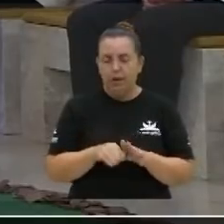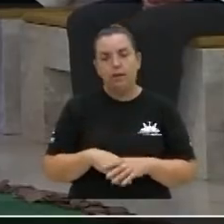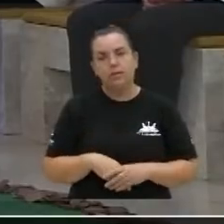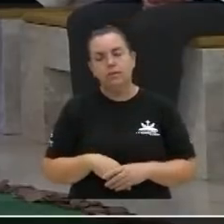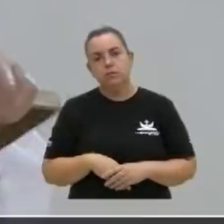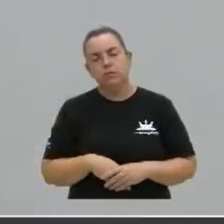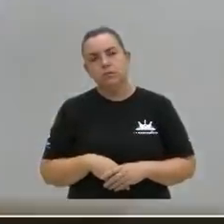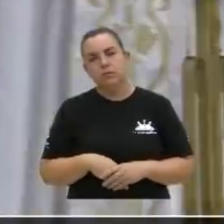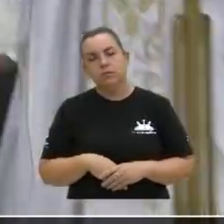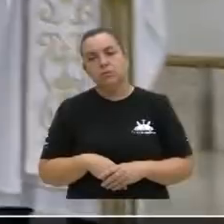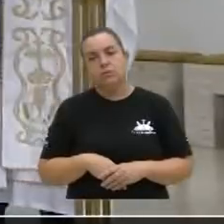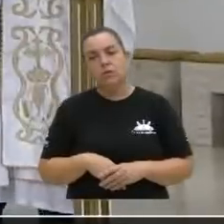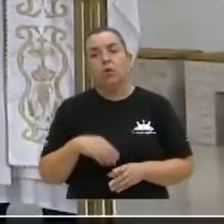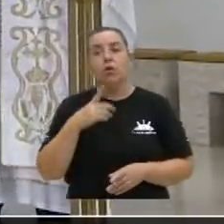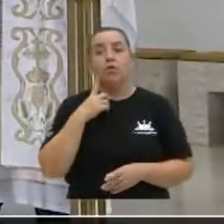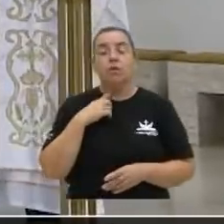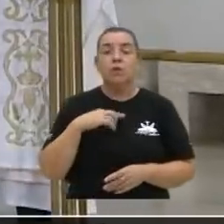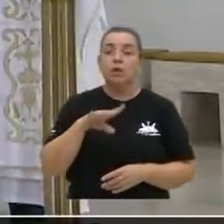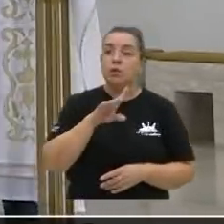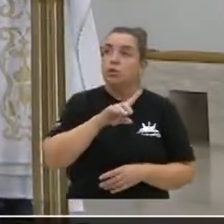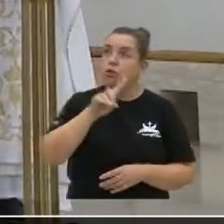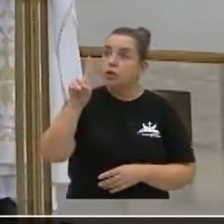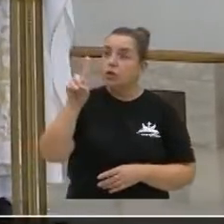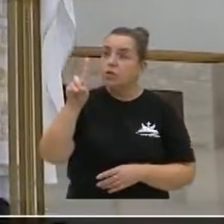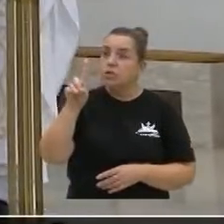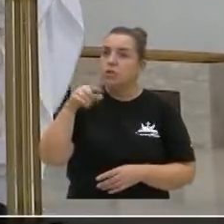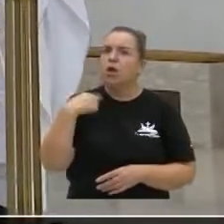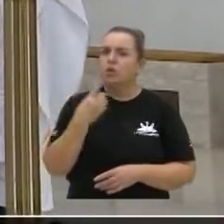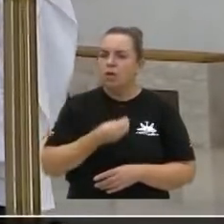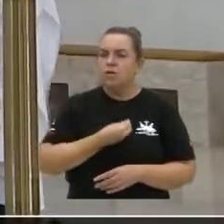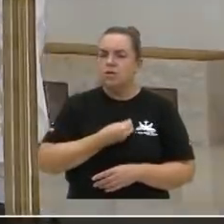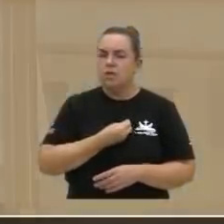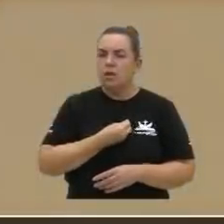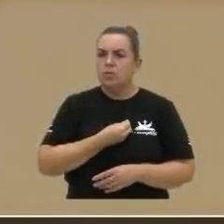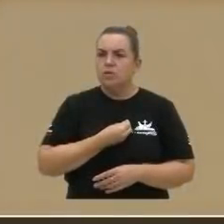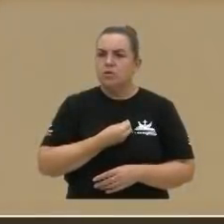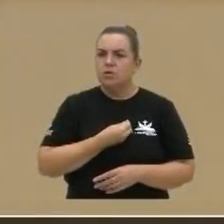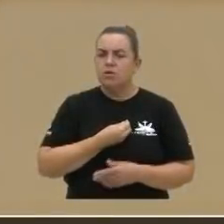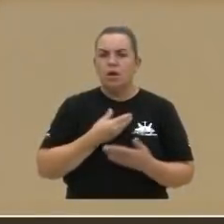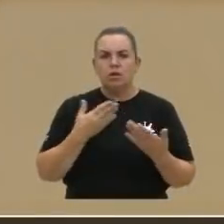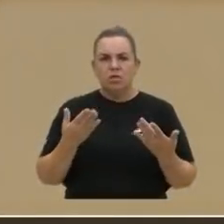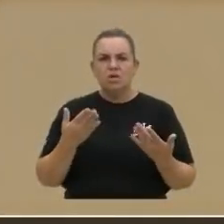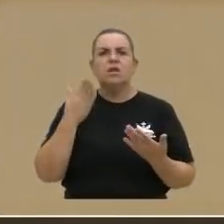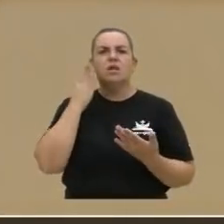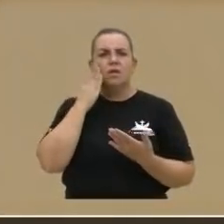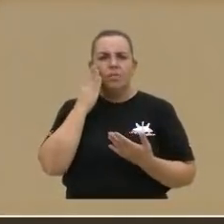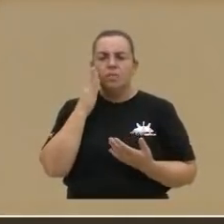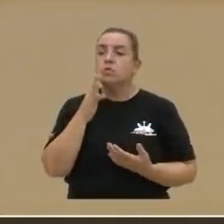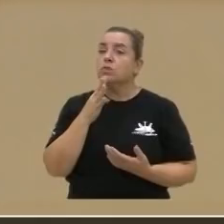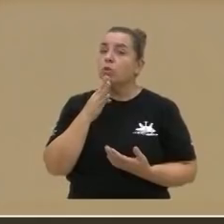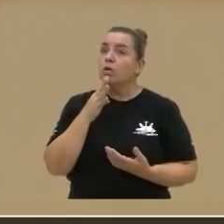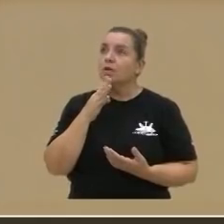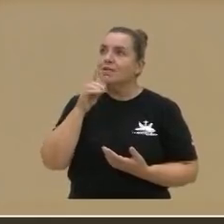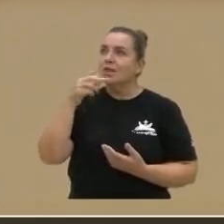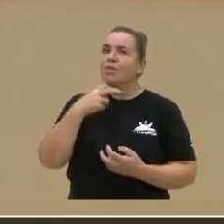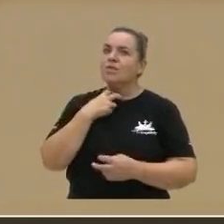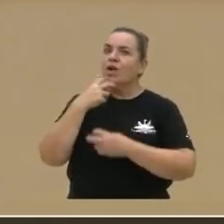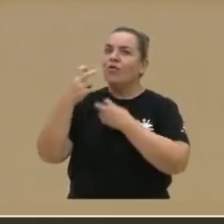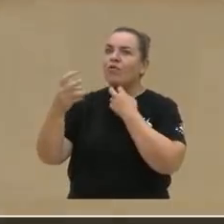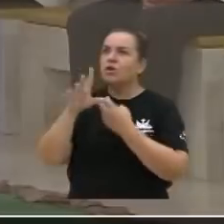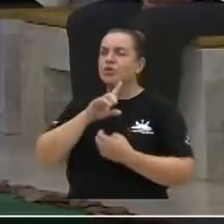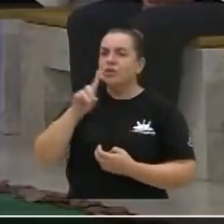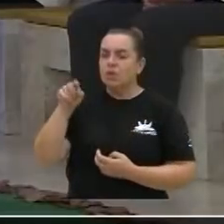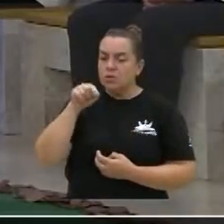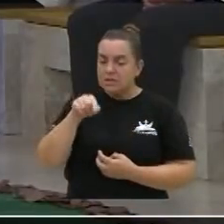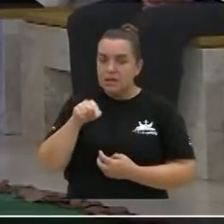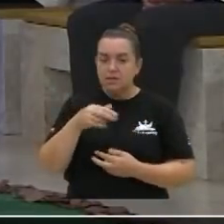não com a vontade do Mestre de acordo? Estamos ou não reconhecendo a voz de Deus